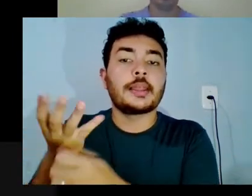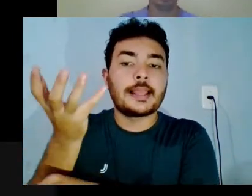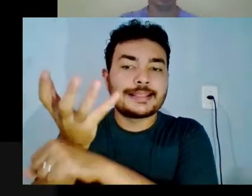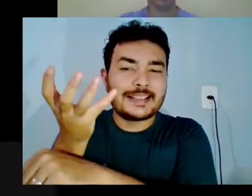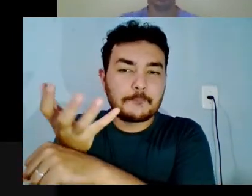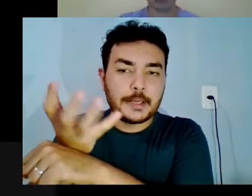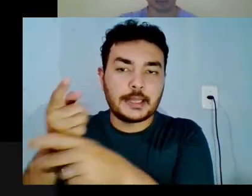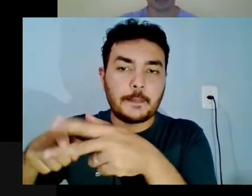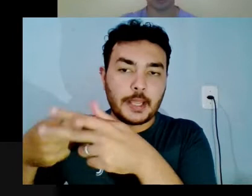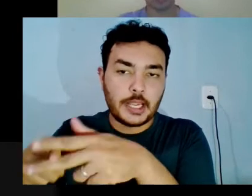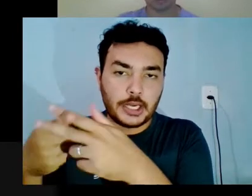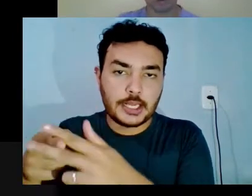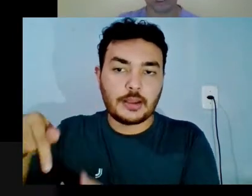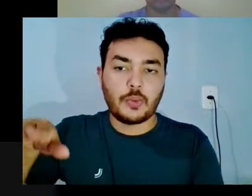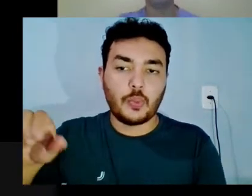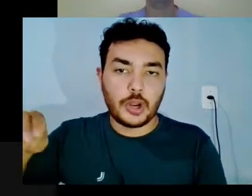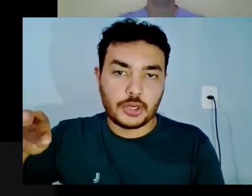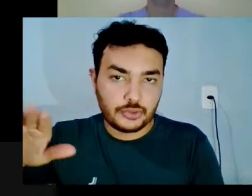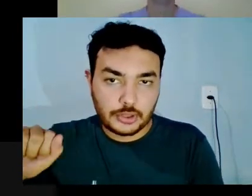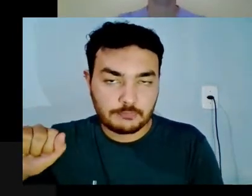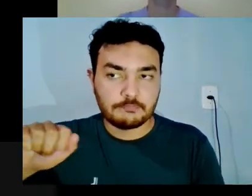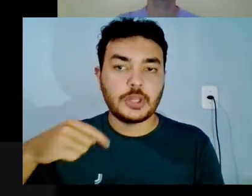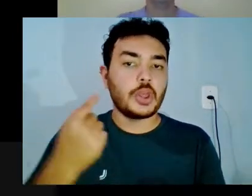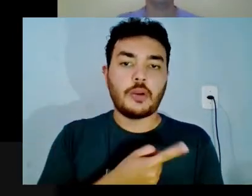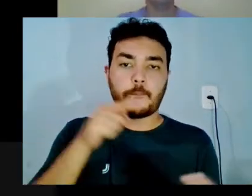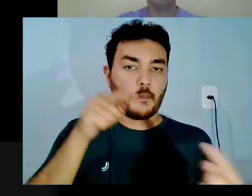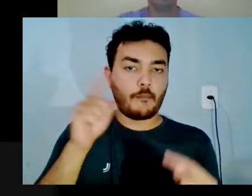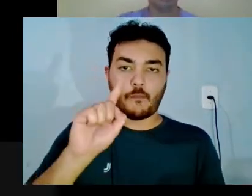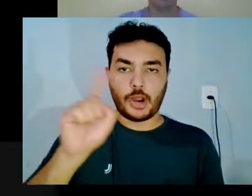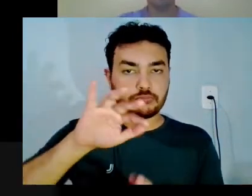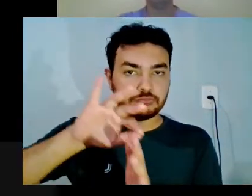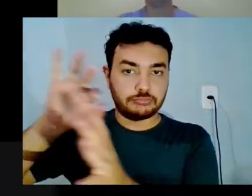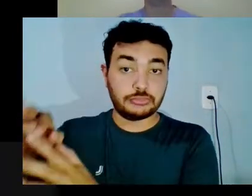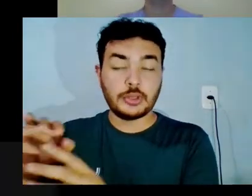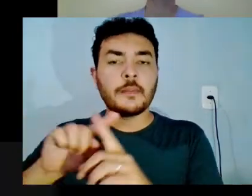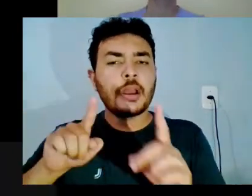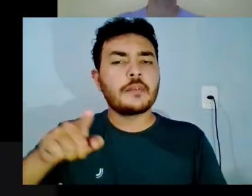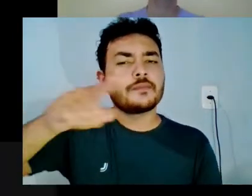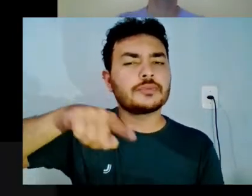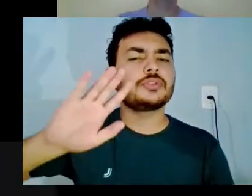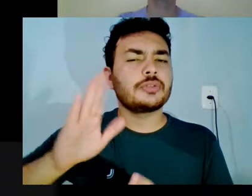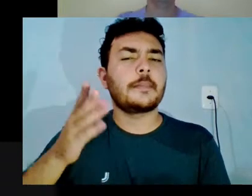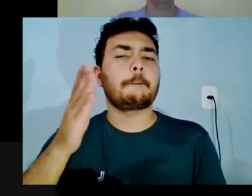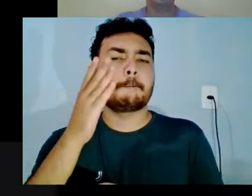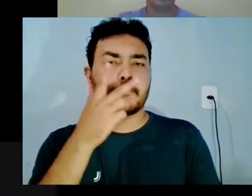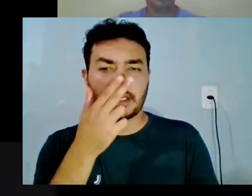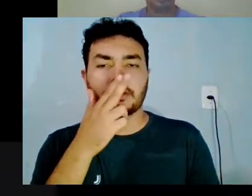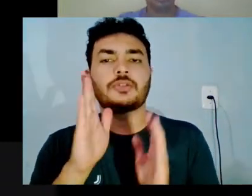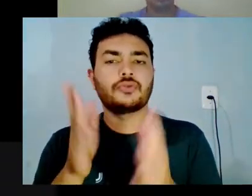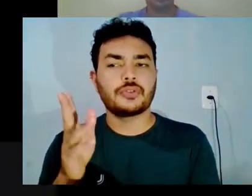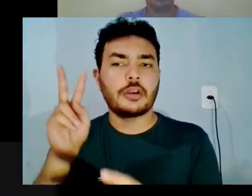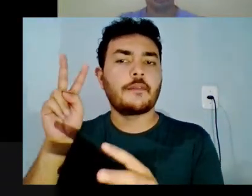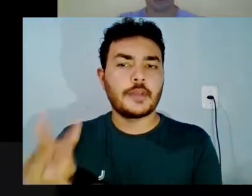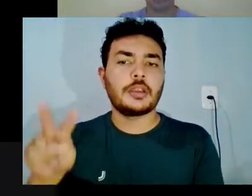disciplina apenas voltada para isso, não é o nosso objetivo. Mas como vocês já devem ter visto em algum momento, né, no curso de Química de vocês, se